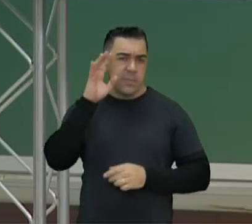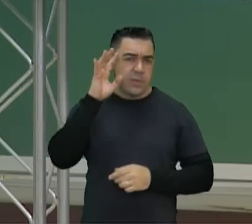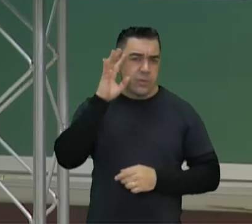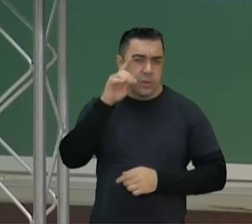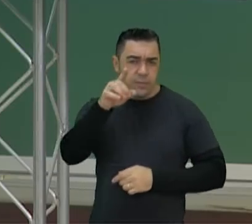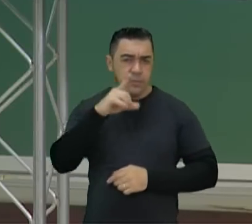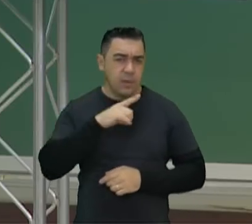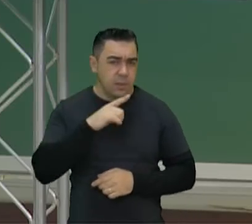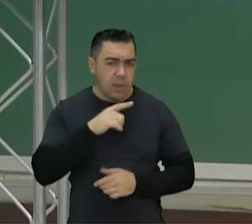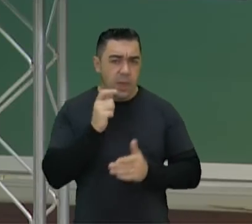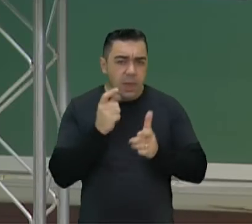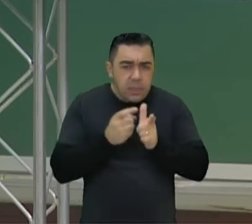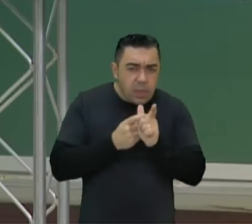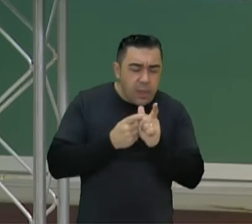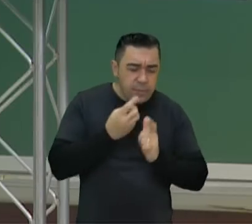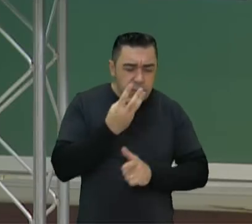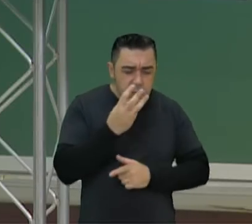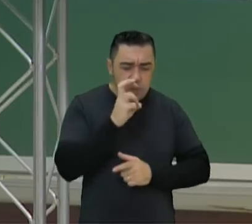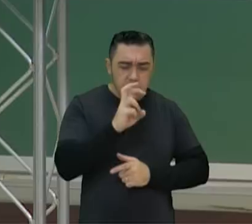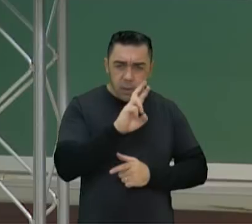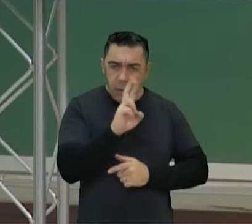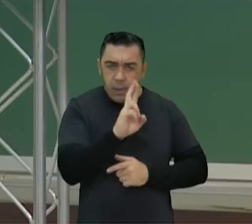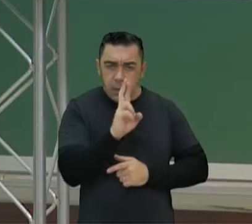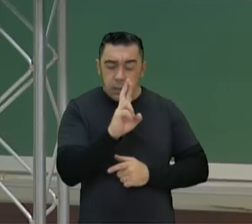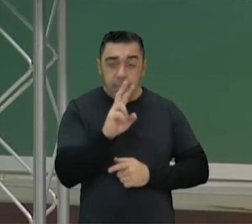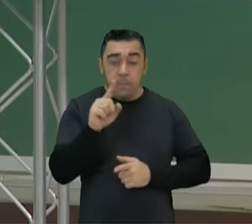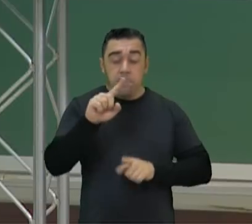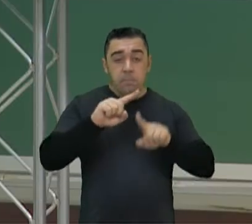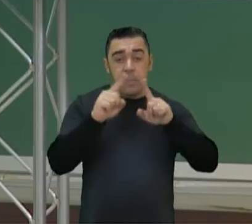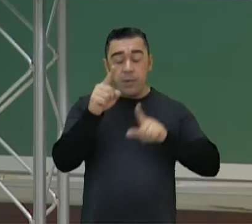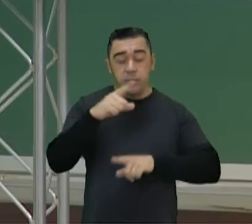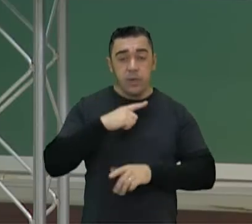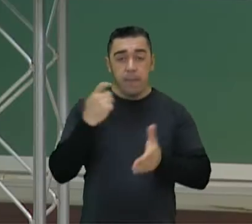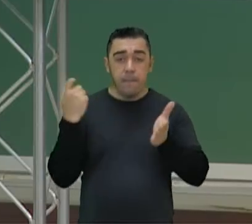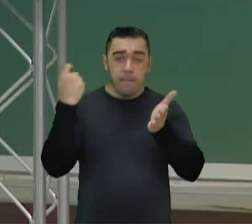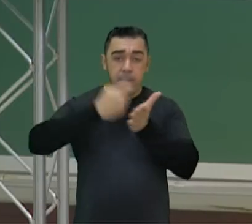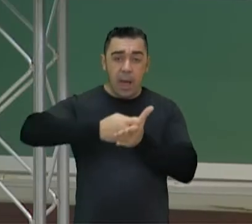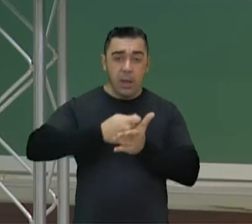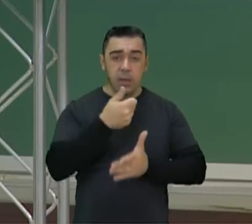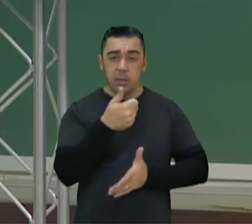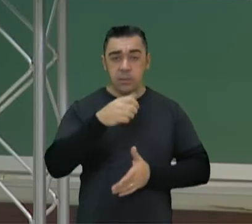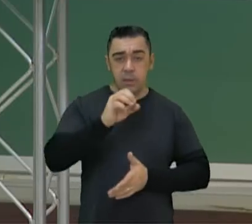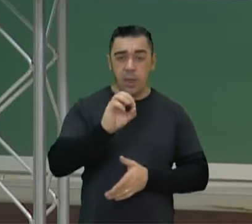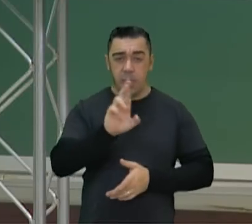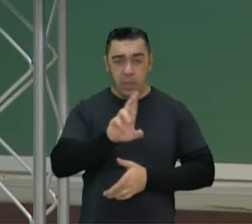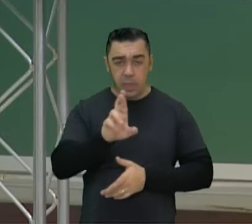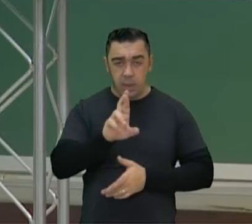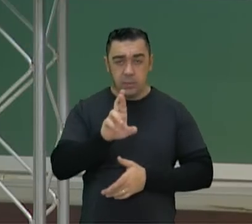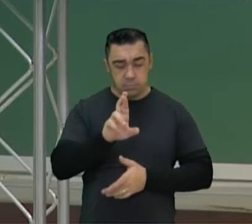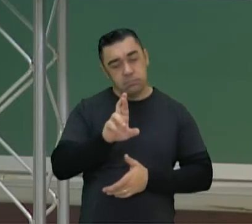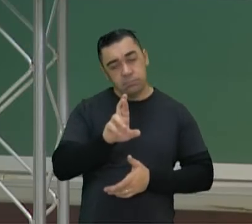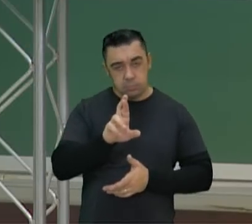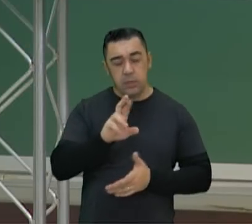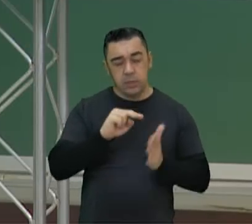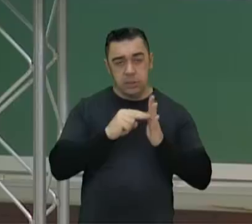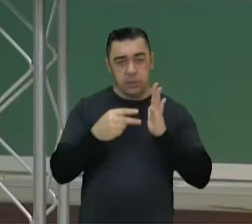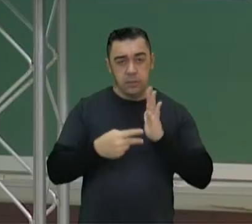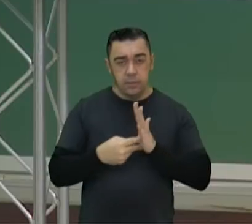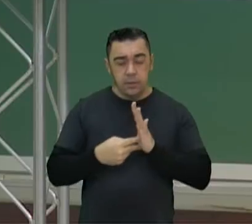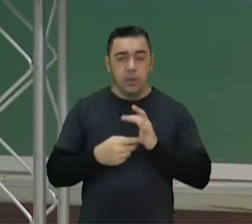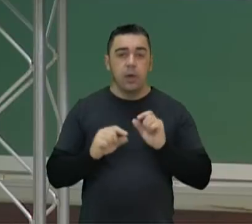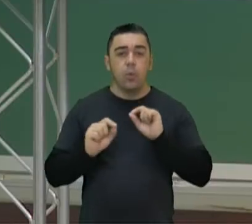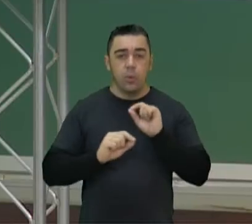35 e dessa dívida você quitasse 10. Então, 35 mais o